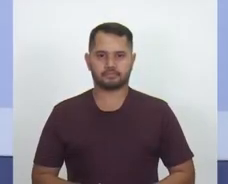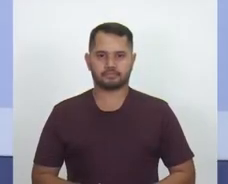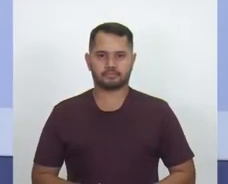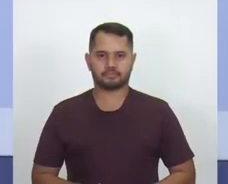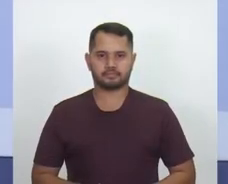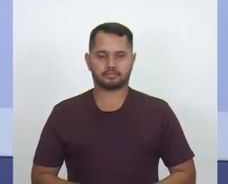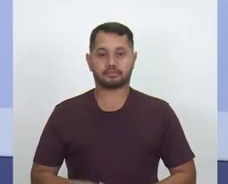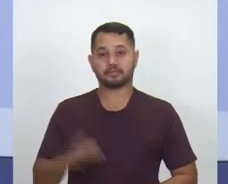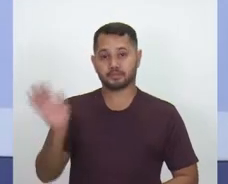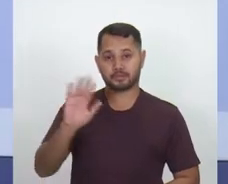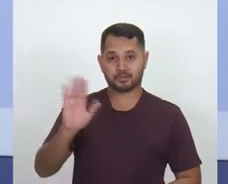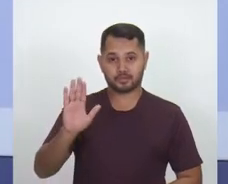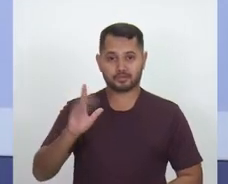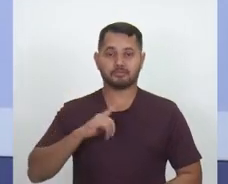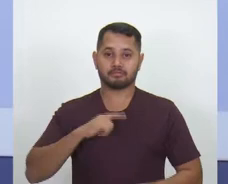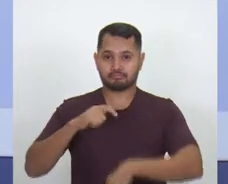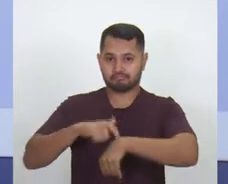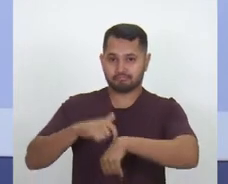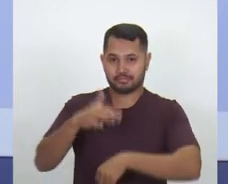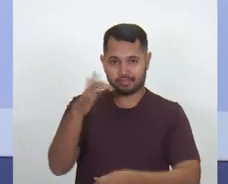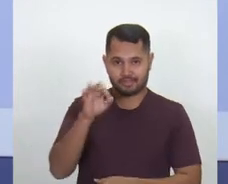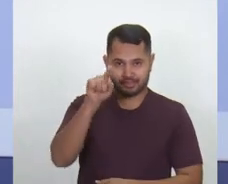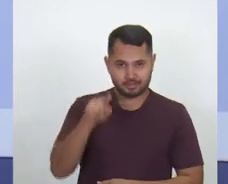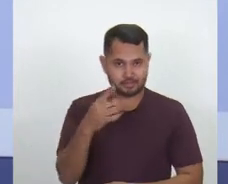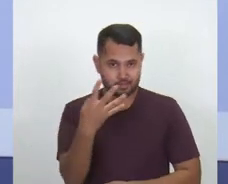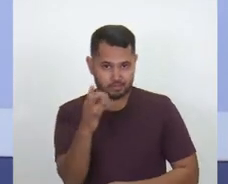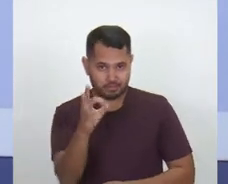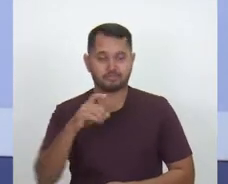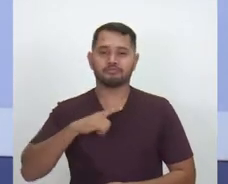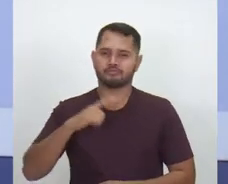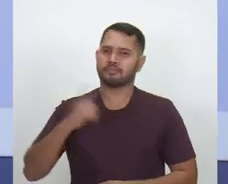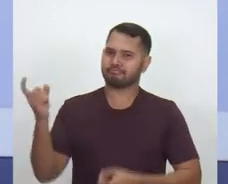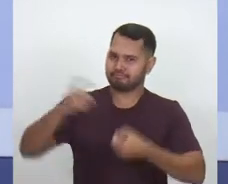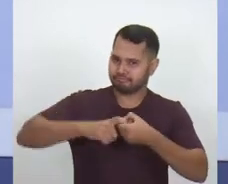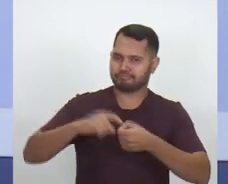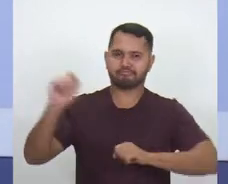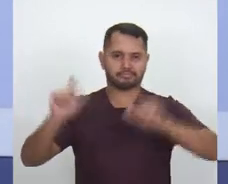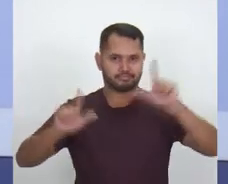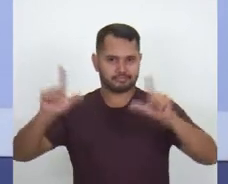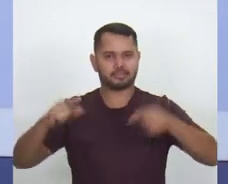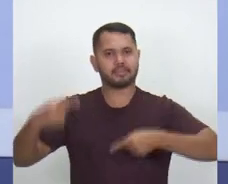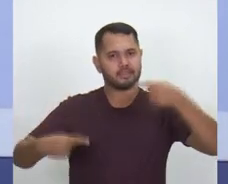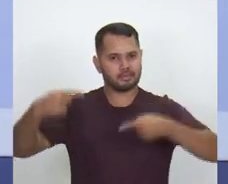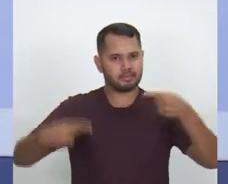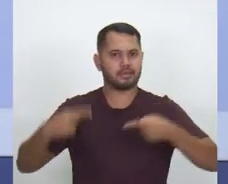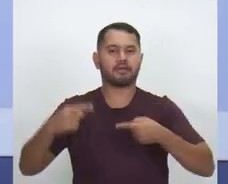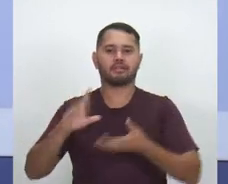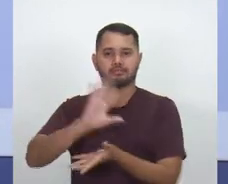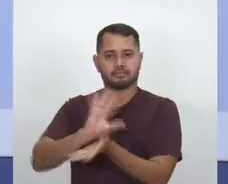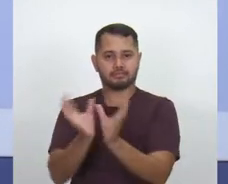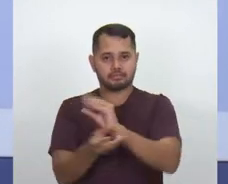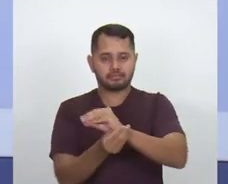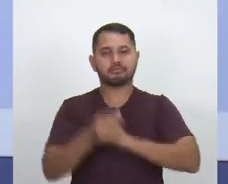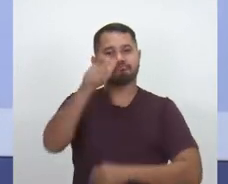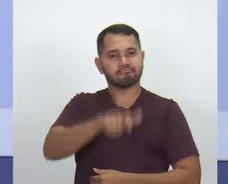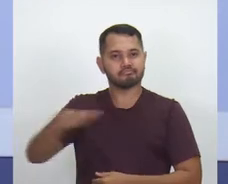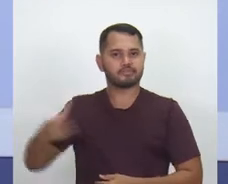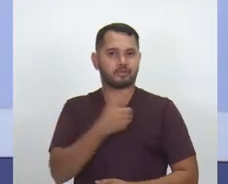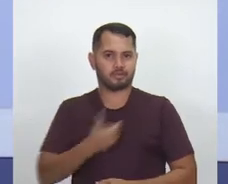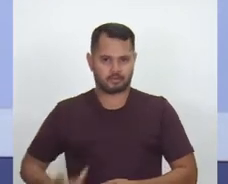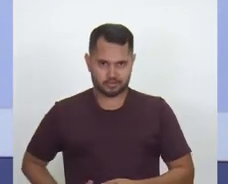olá às 10 horas e 40 minutos nós já estamos de volta com o debate da tv em tempo com os candidatos ao governo do